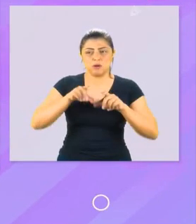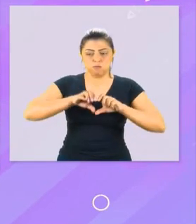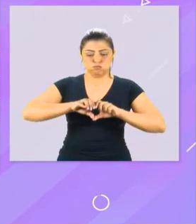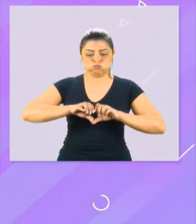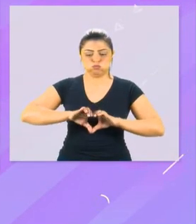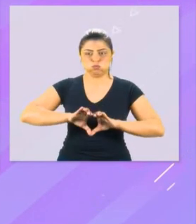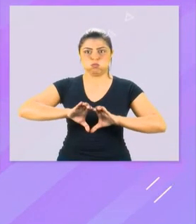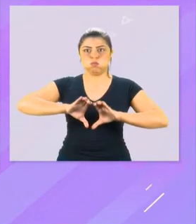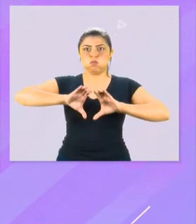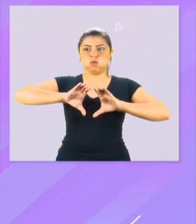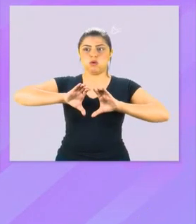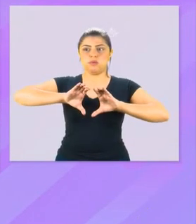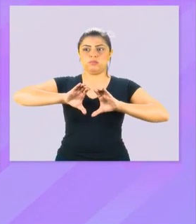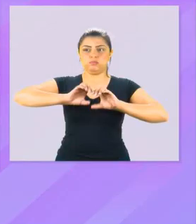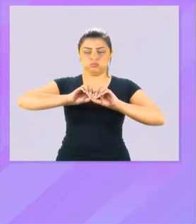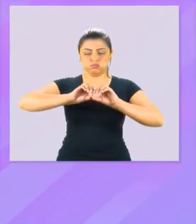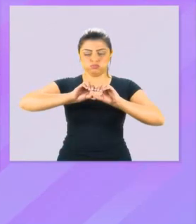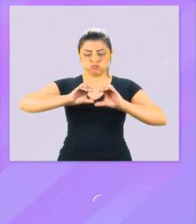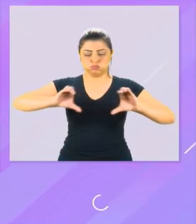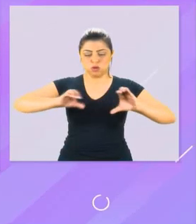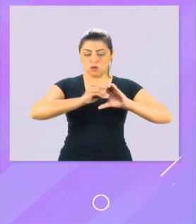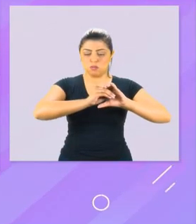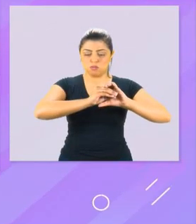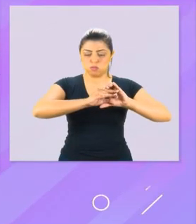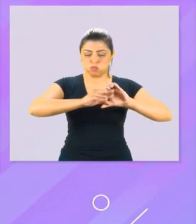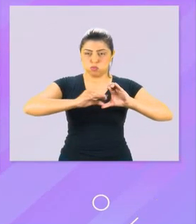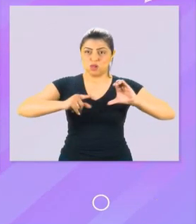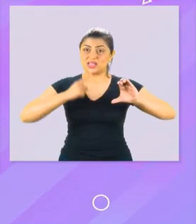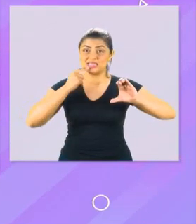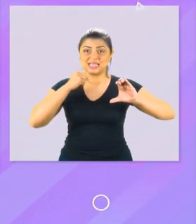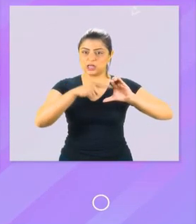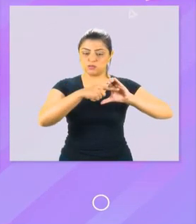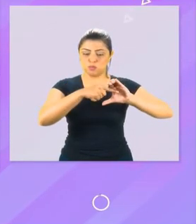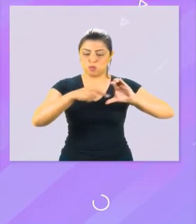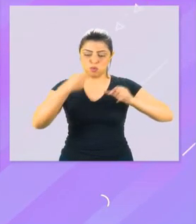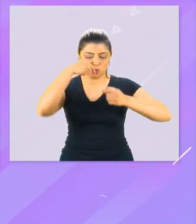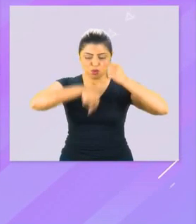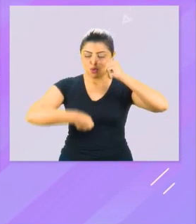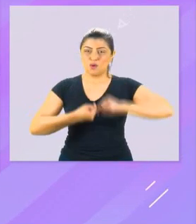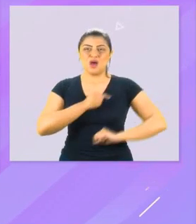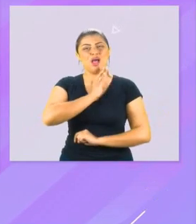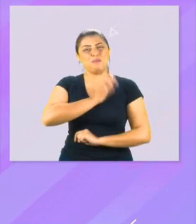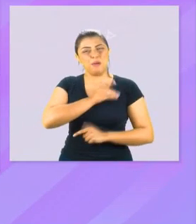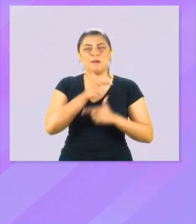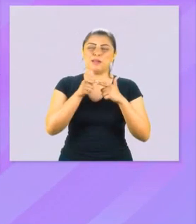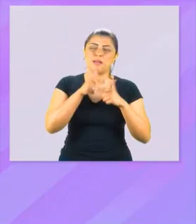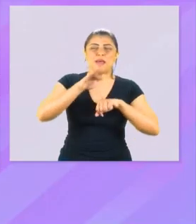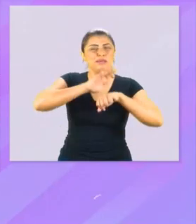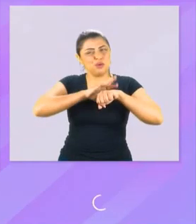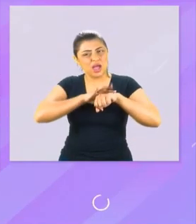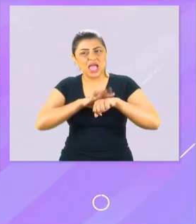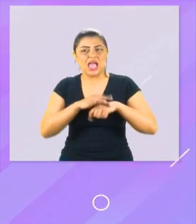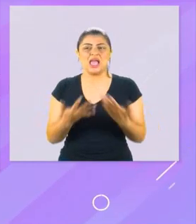cálcio. Isso forma uma estrutura bem rígida e que vai agora impedir a passagem de sangue, favorecendo as